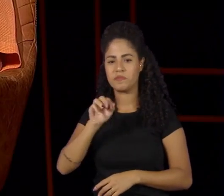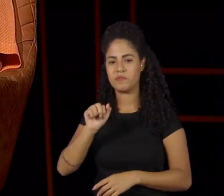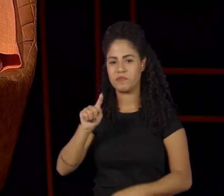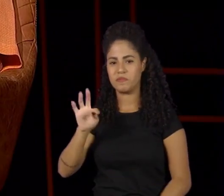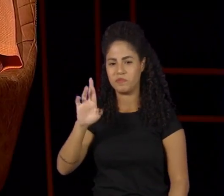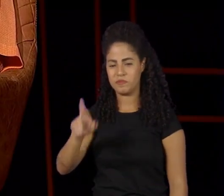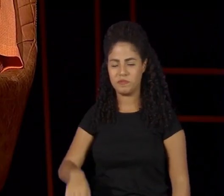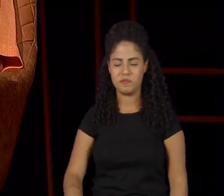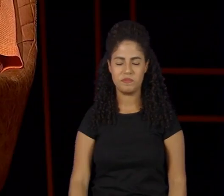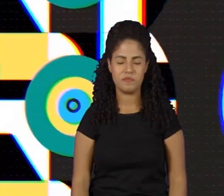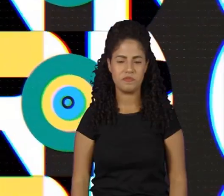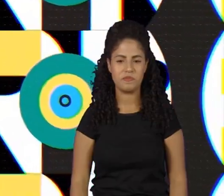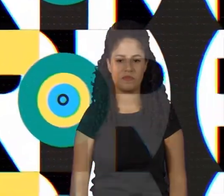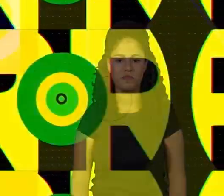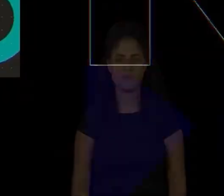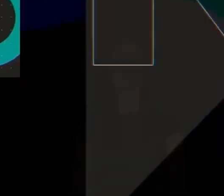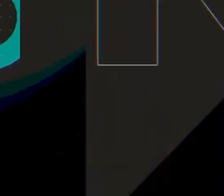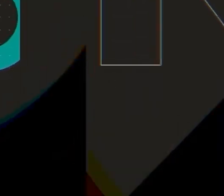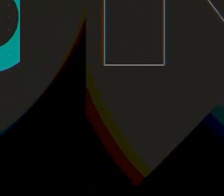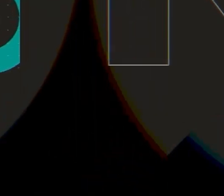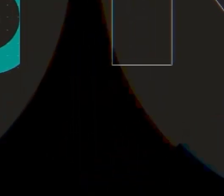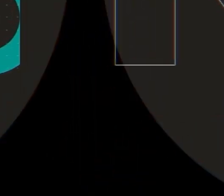Breda.